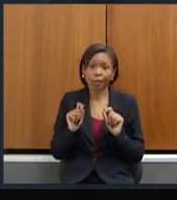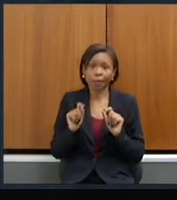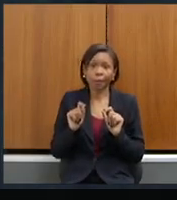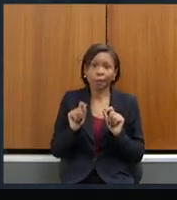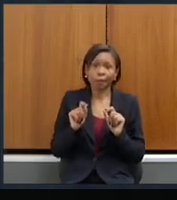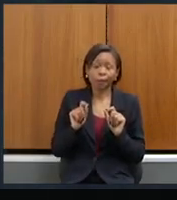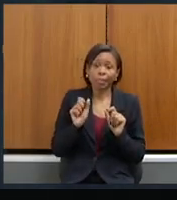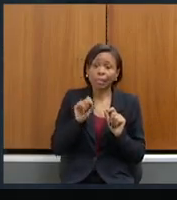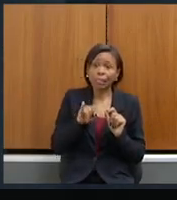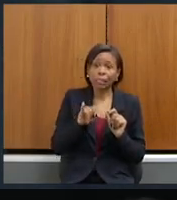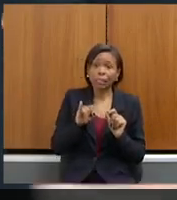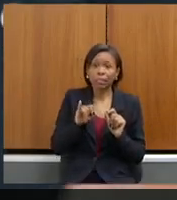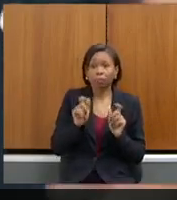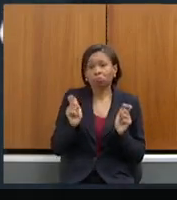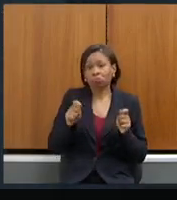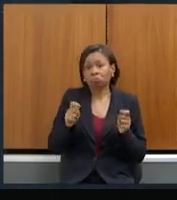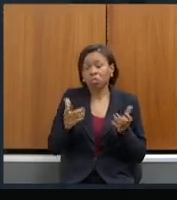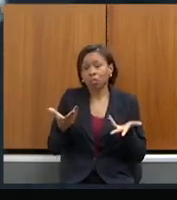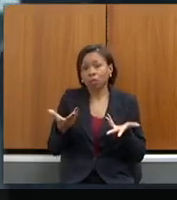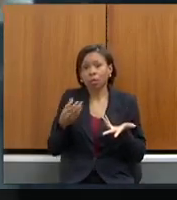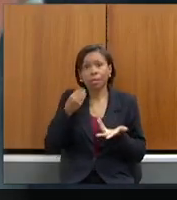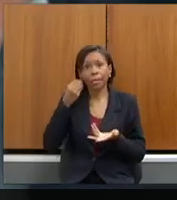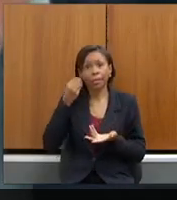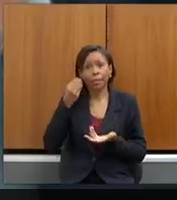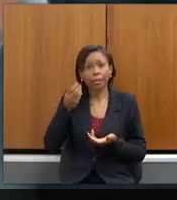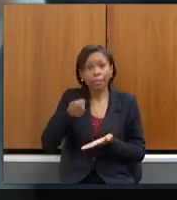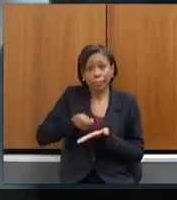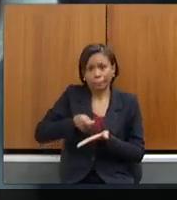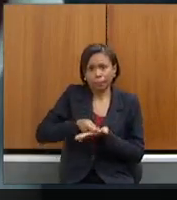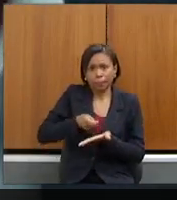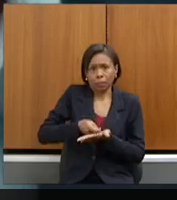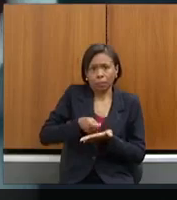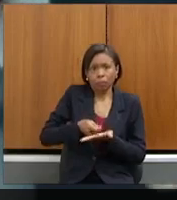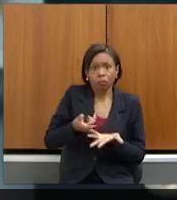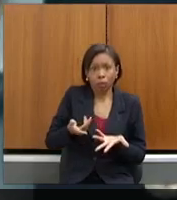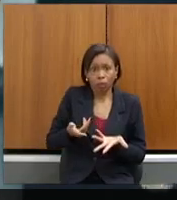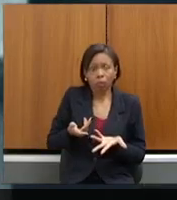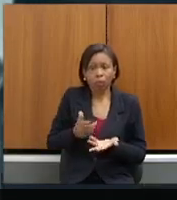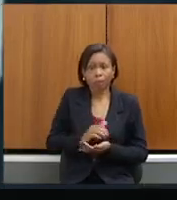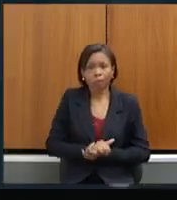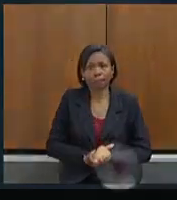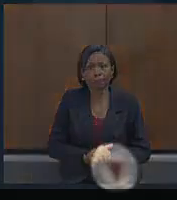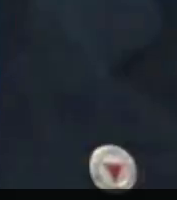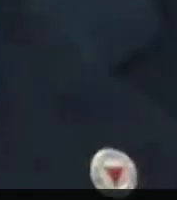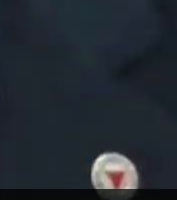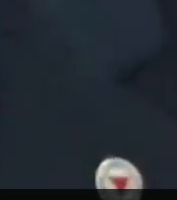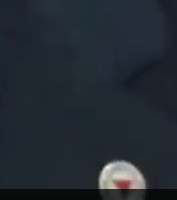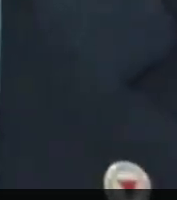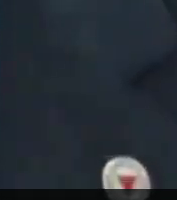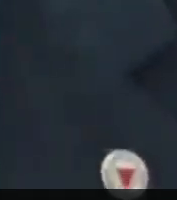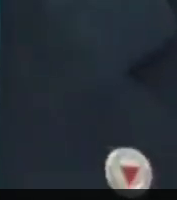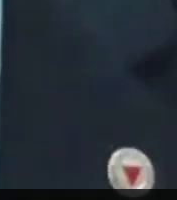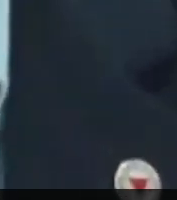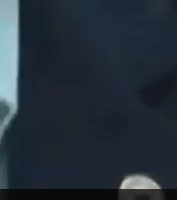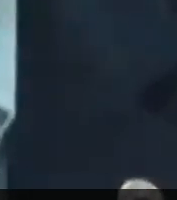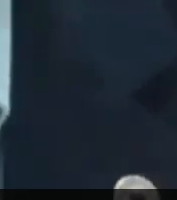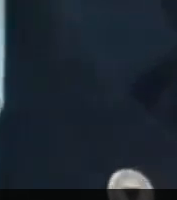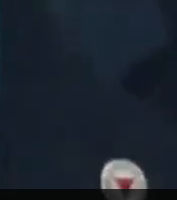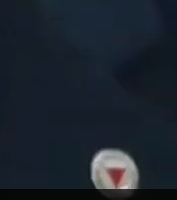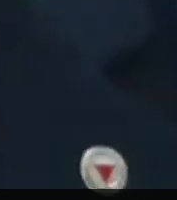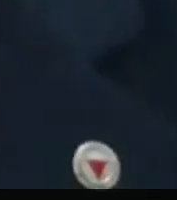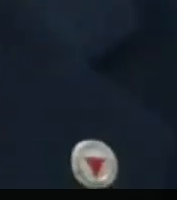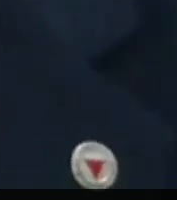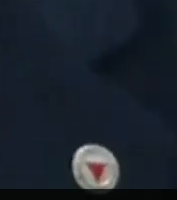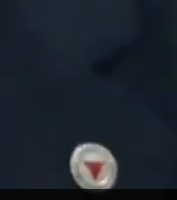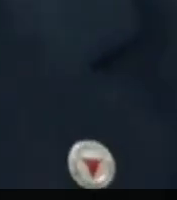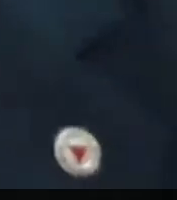permeável né através de uma espécie de uma exigência circunstancial porque a própria implantação de joeci